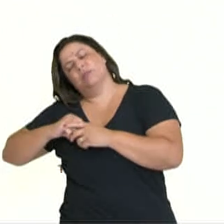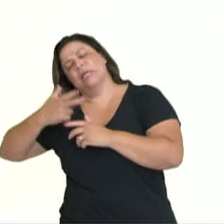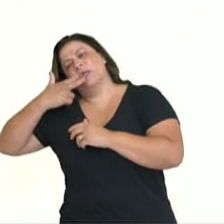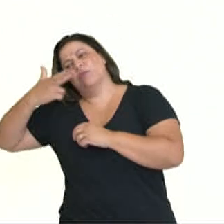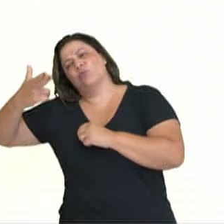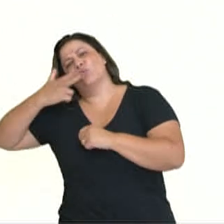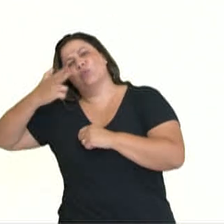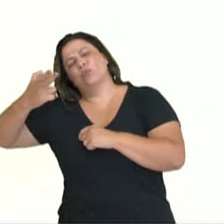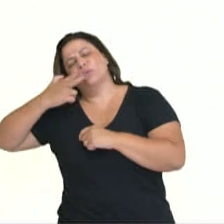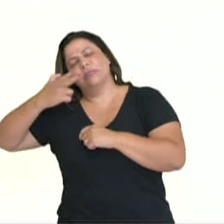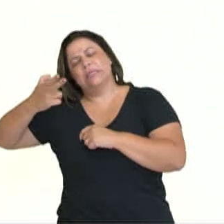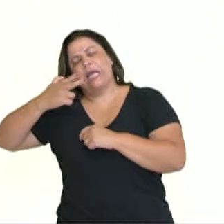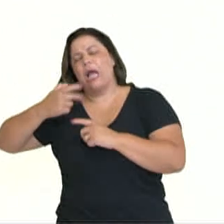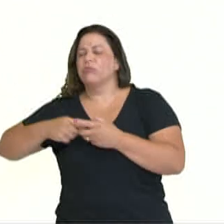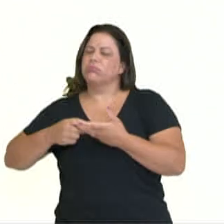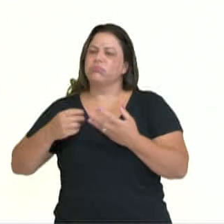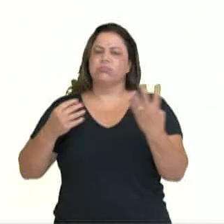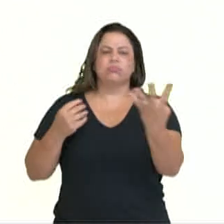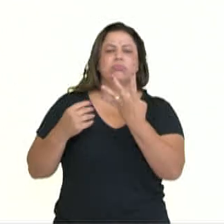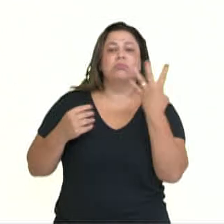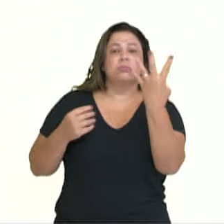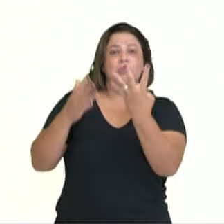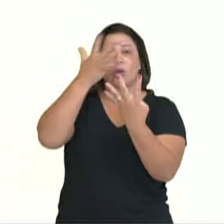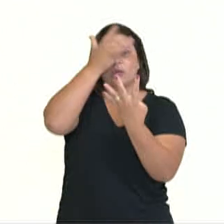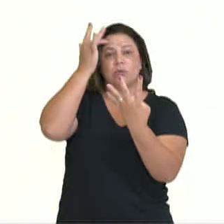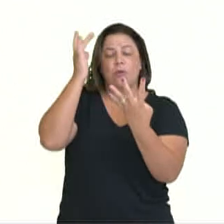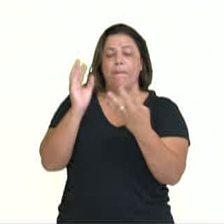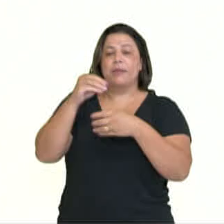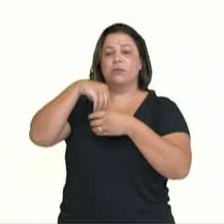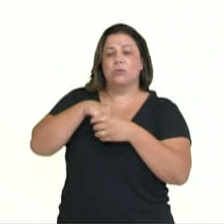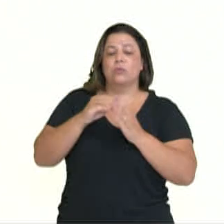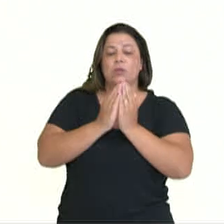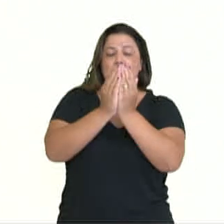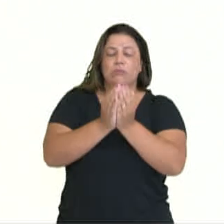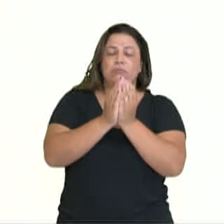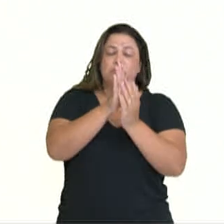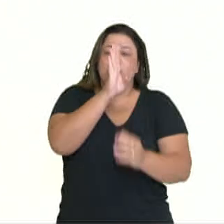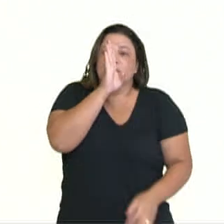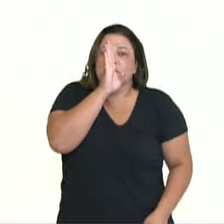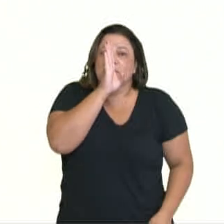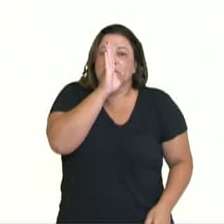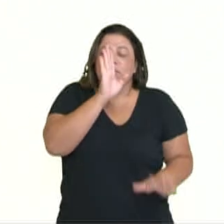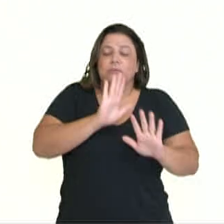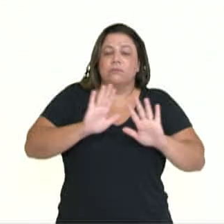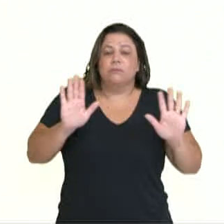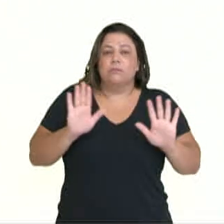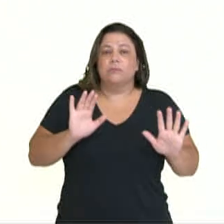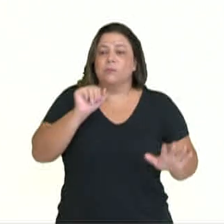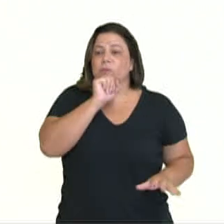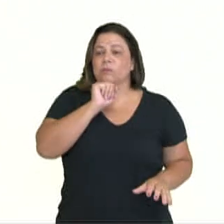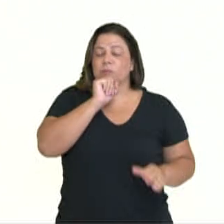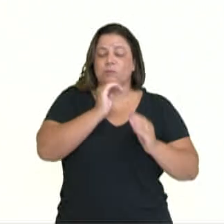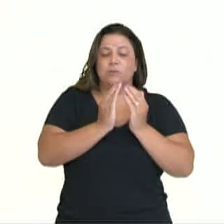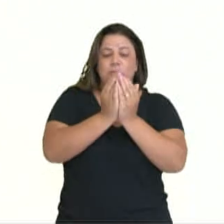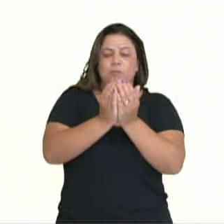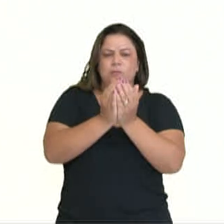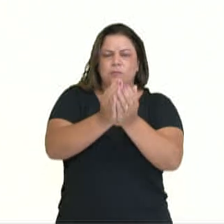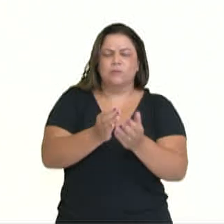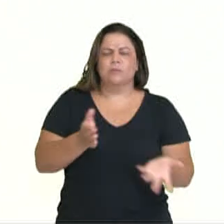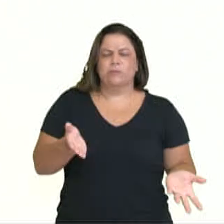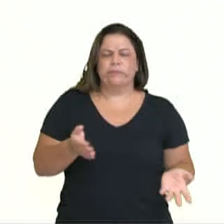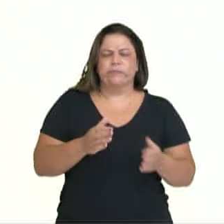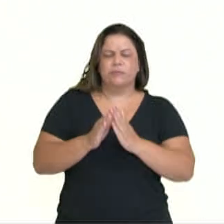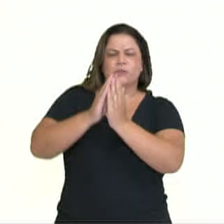Ali estávamos os quatro silenciosos como mortos num antigo barco de mortos, deslizando